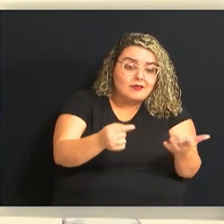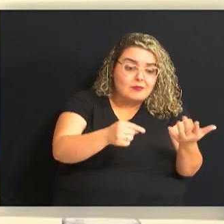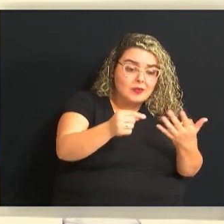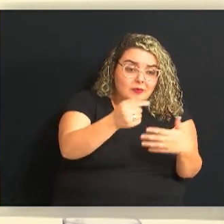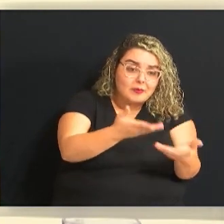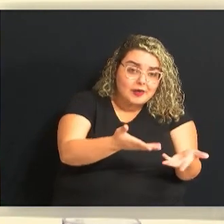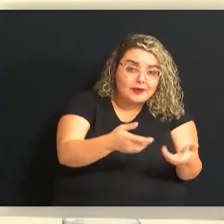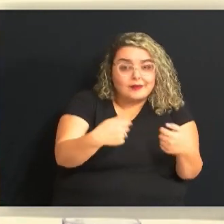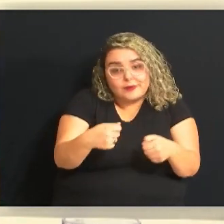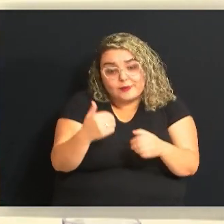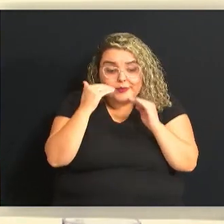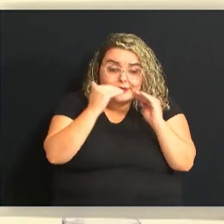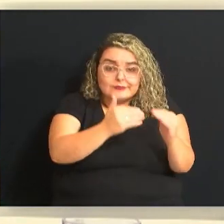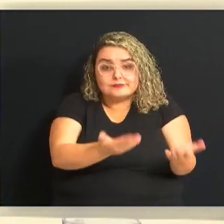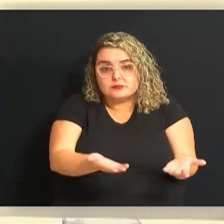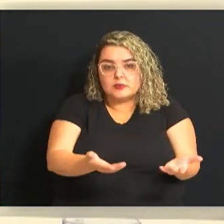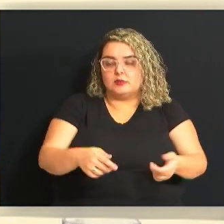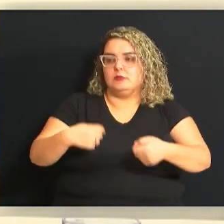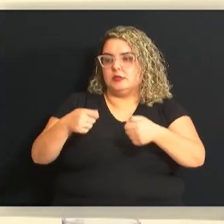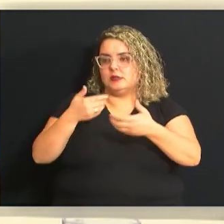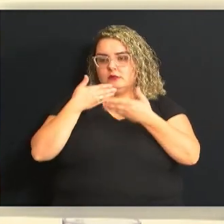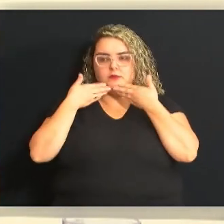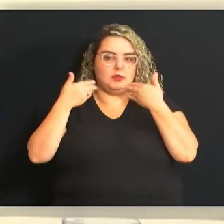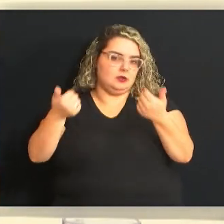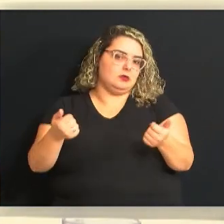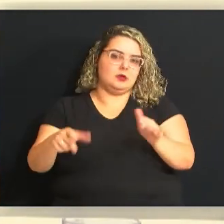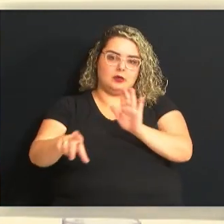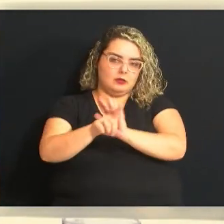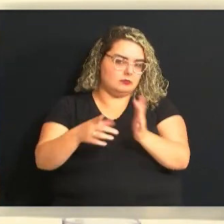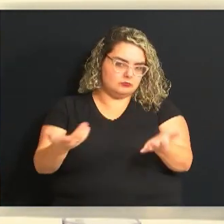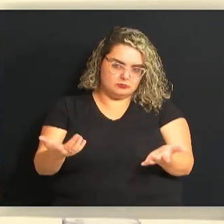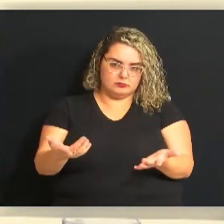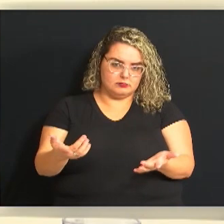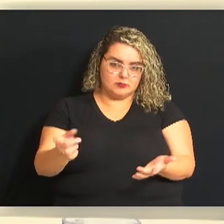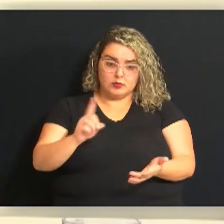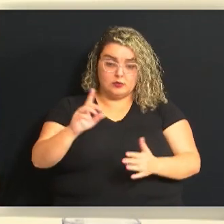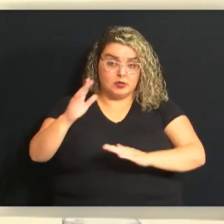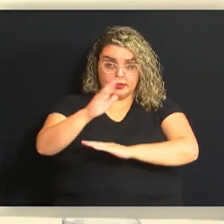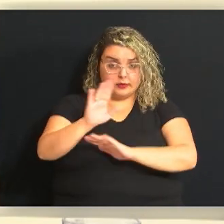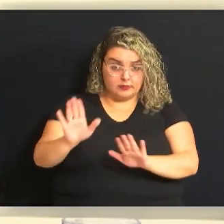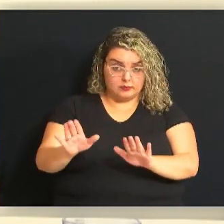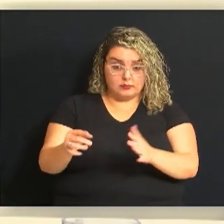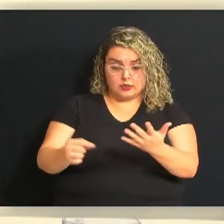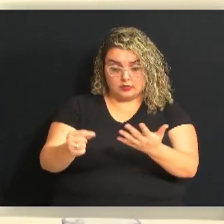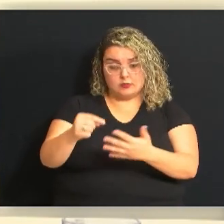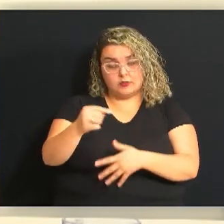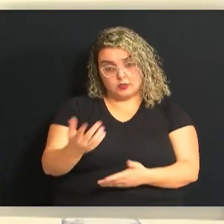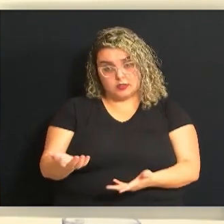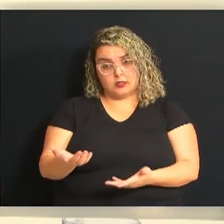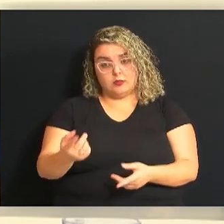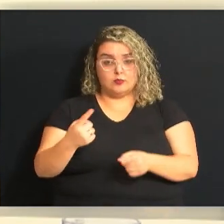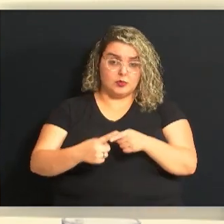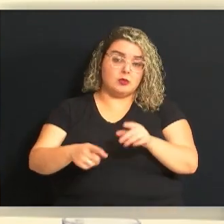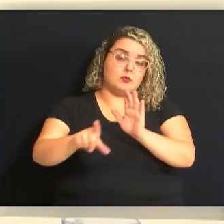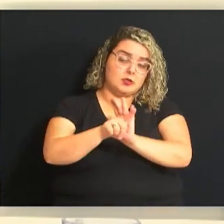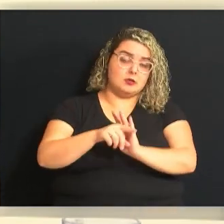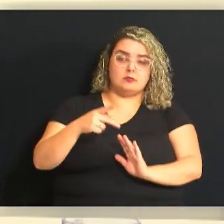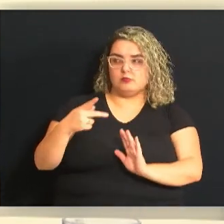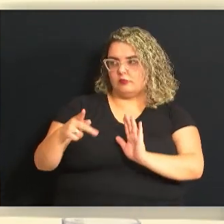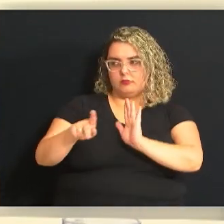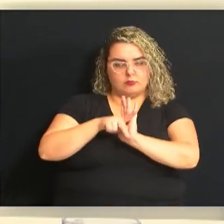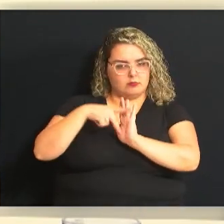sair na frente. Mas o que está acontecendo é que nós estamos andando muito devagar. A reunião contou com a participação dos vereadores